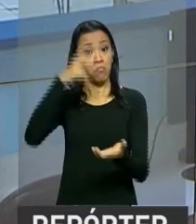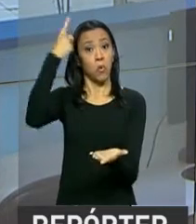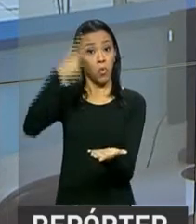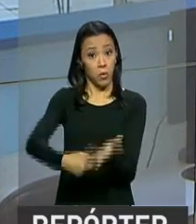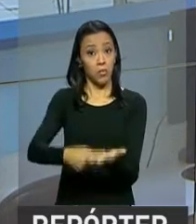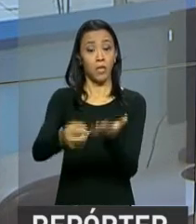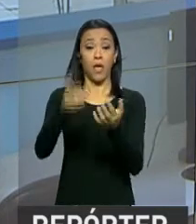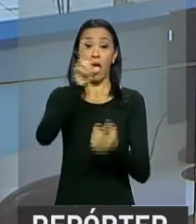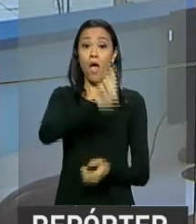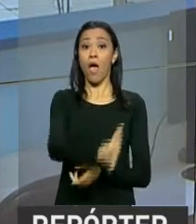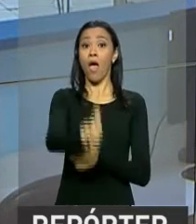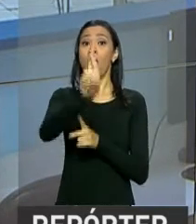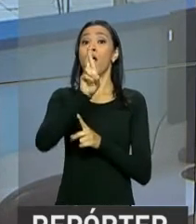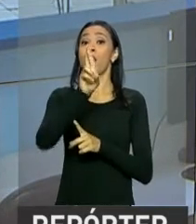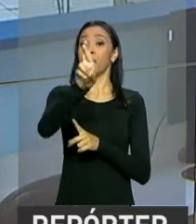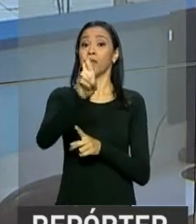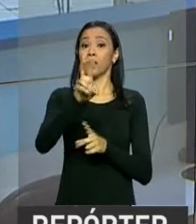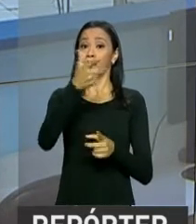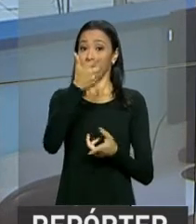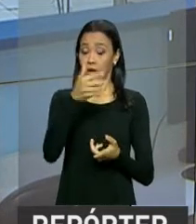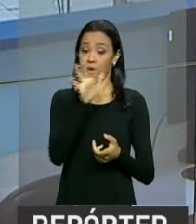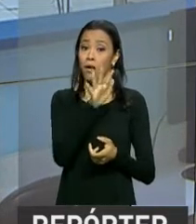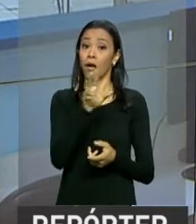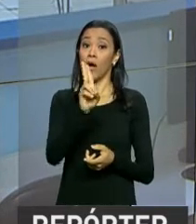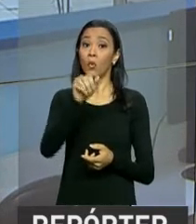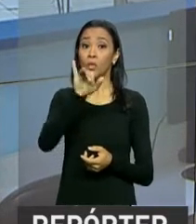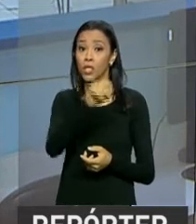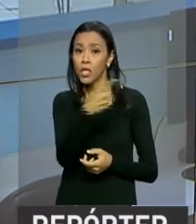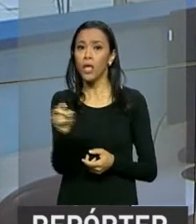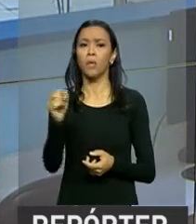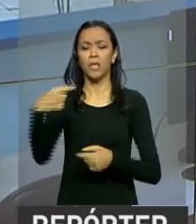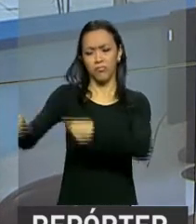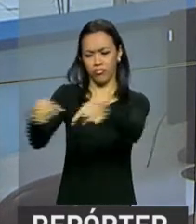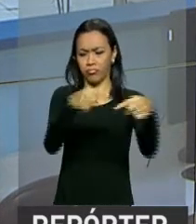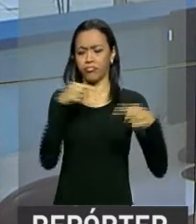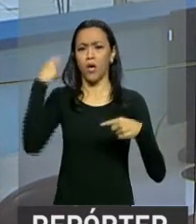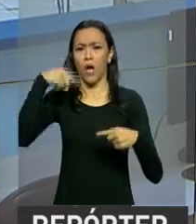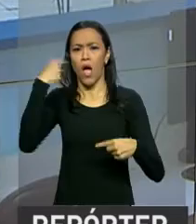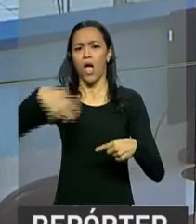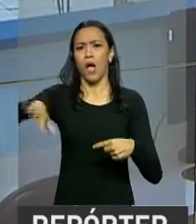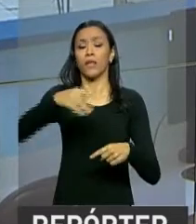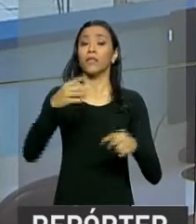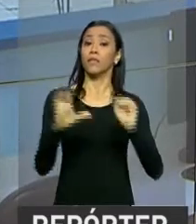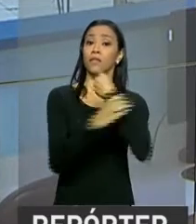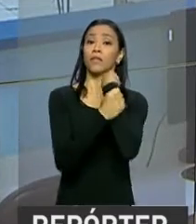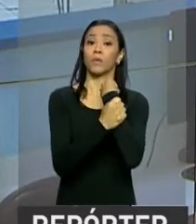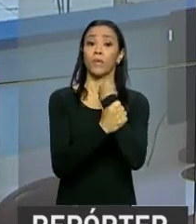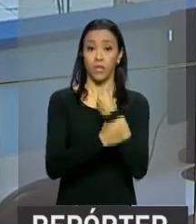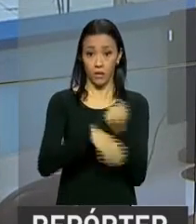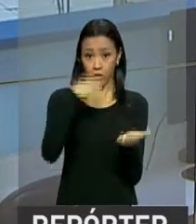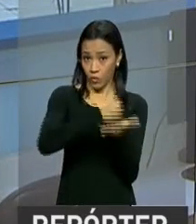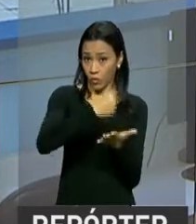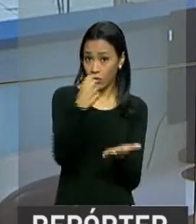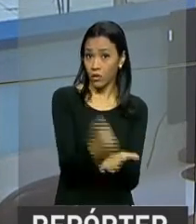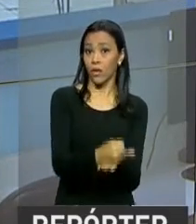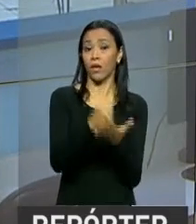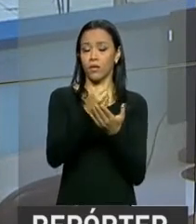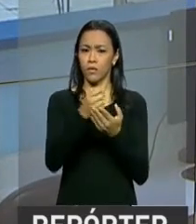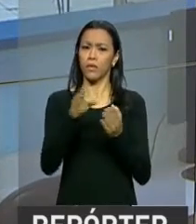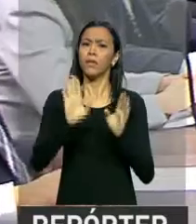representar a União em disputas judiciais e também de dar segurança jurídica em contratos e licitações do